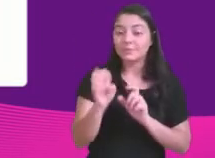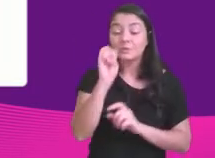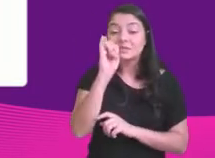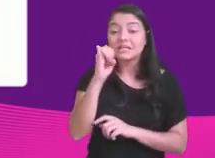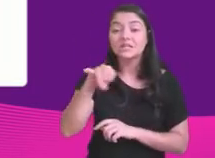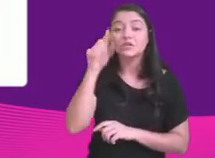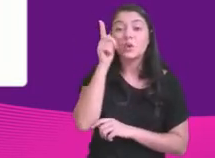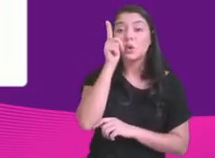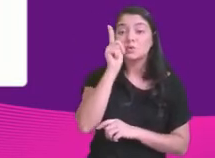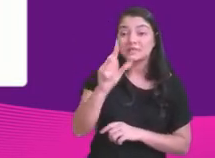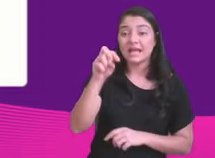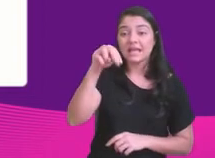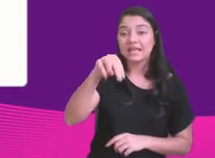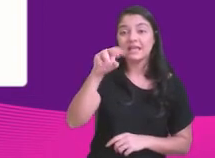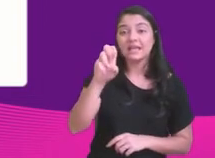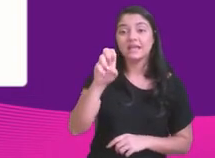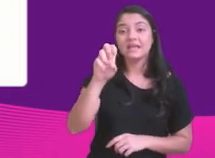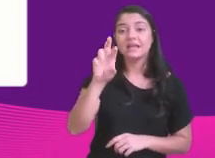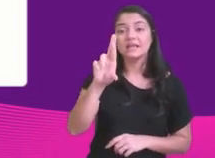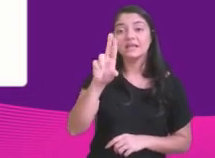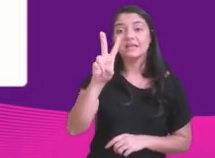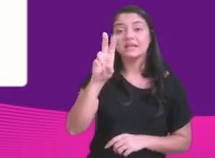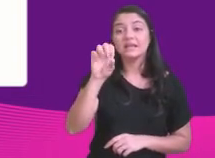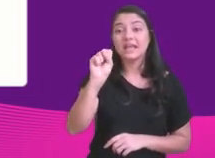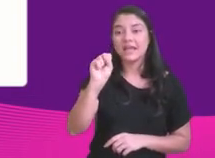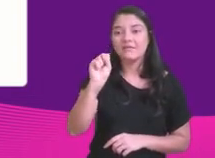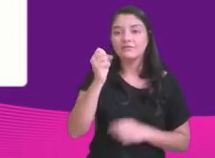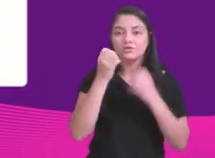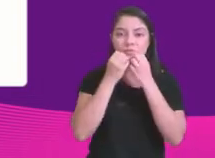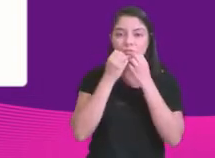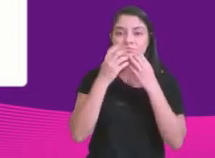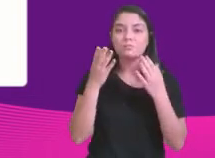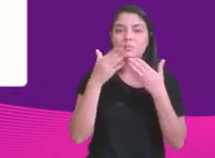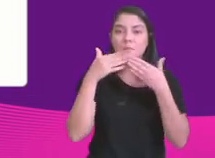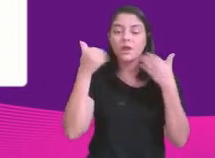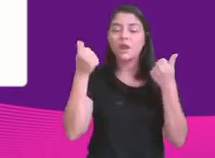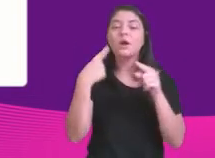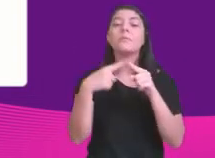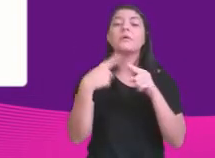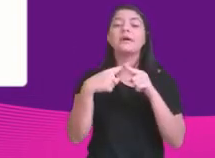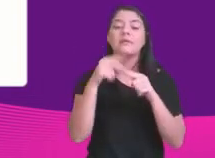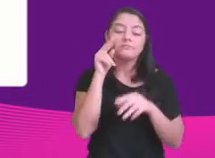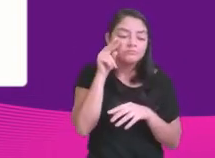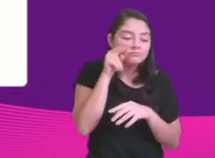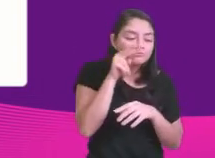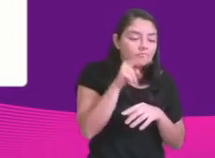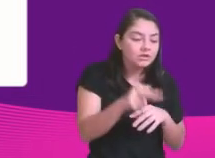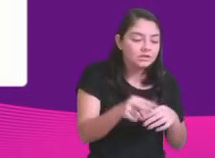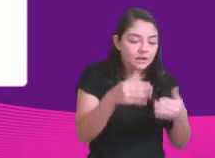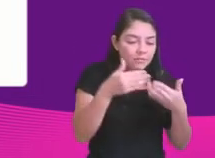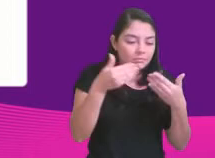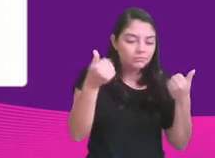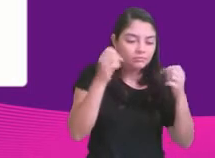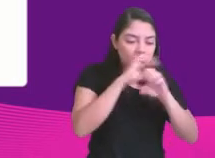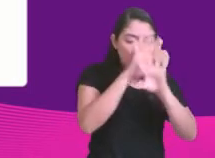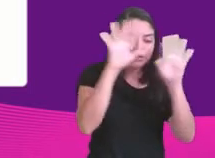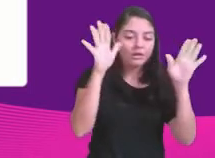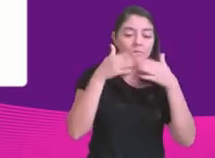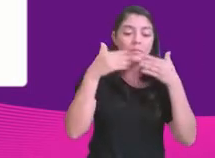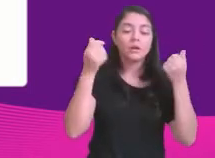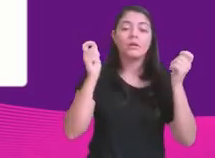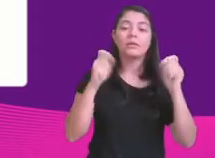os nervos, significa que a gente consegue visualizar melhor esses planos. E, mais do que